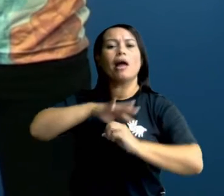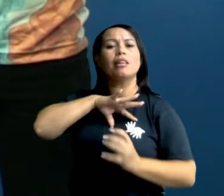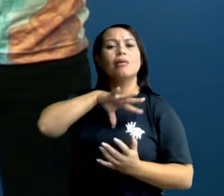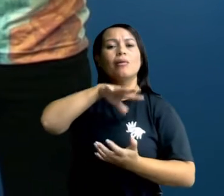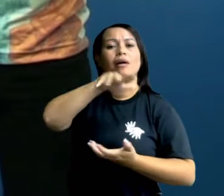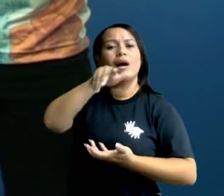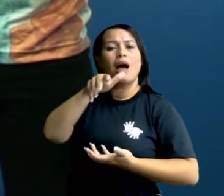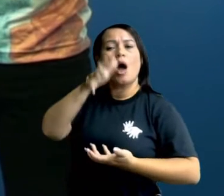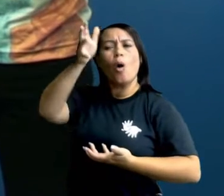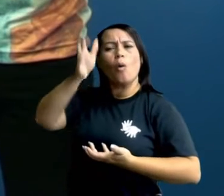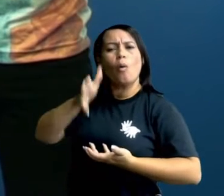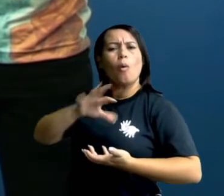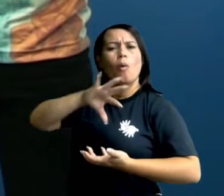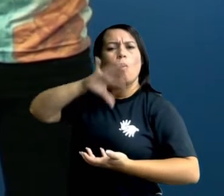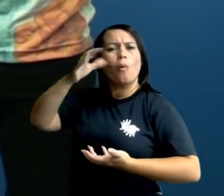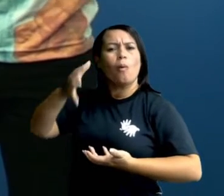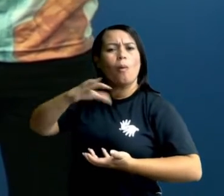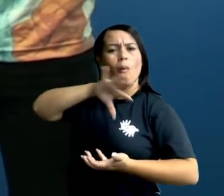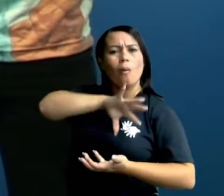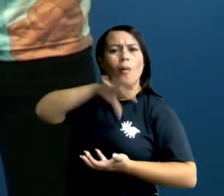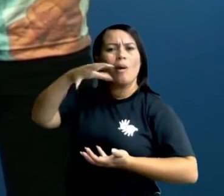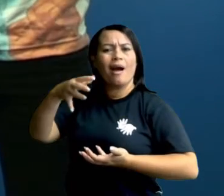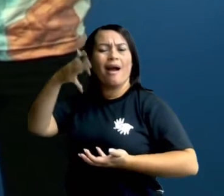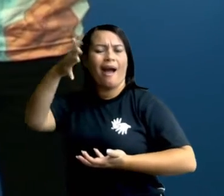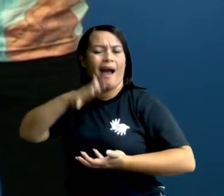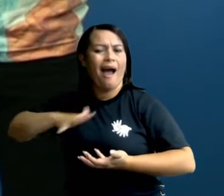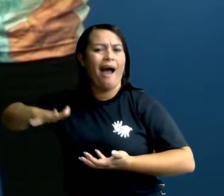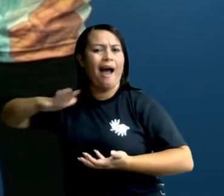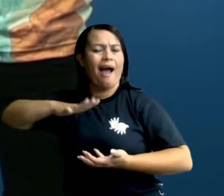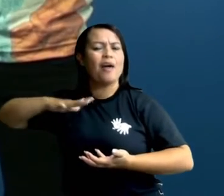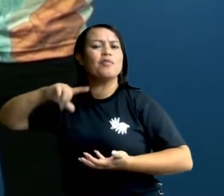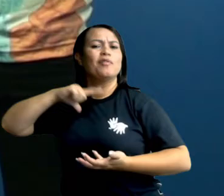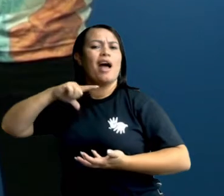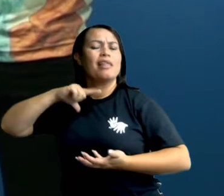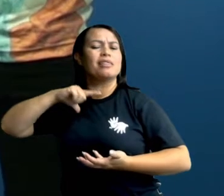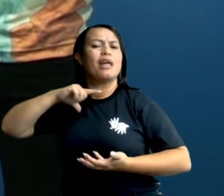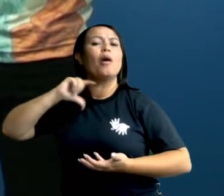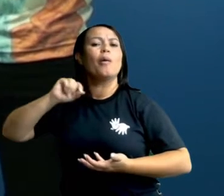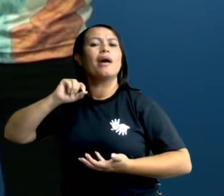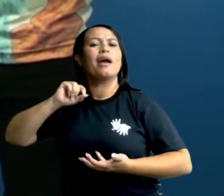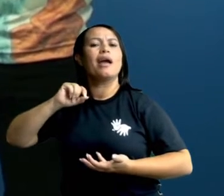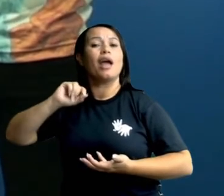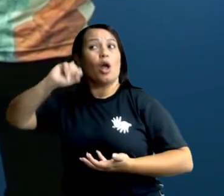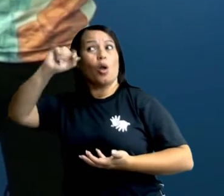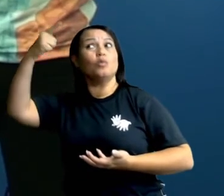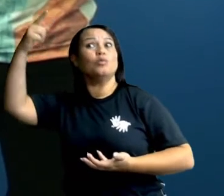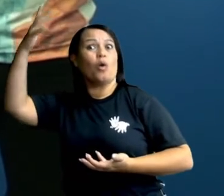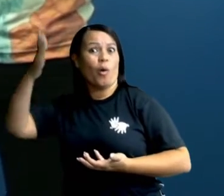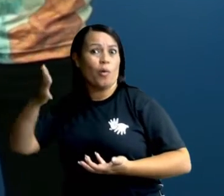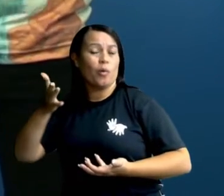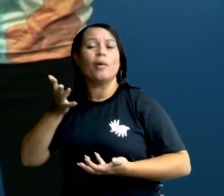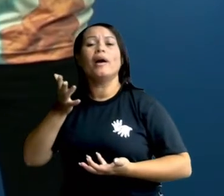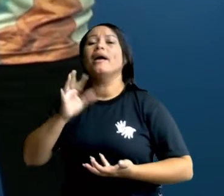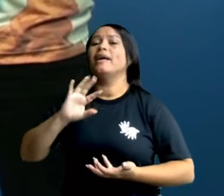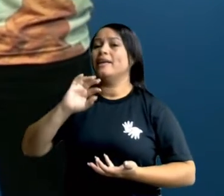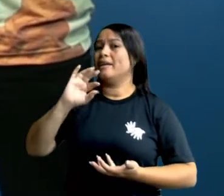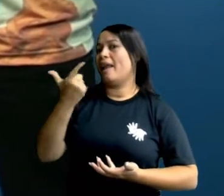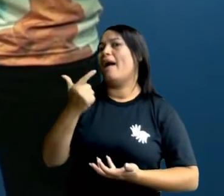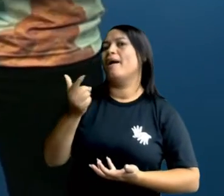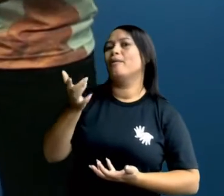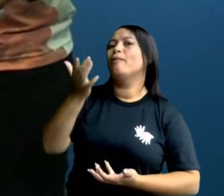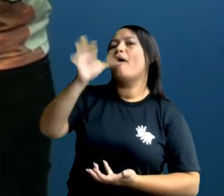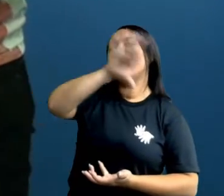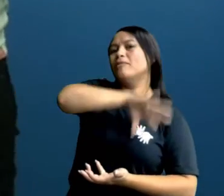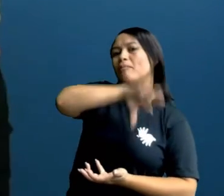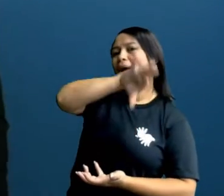e em alguns lugares da superfície da Terra você vai ter, né, a Terra recebendo luz solar e, logicamente, a outra